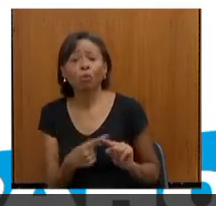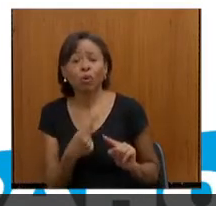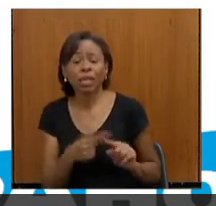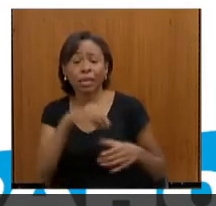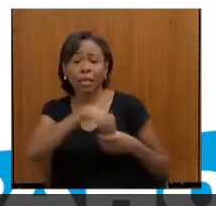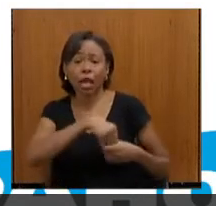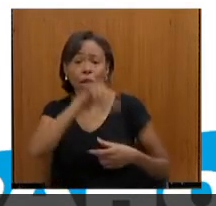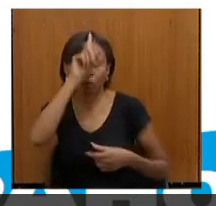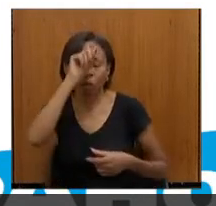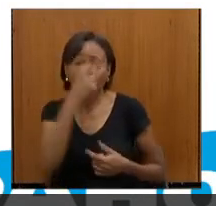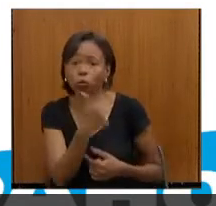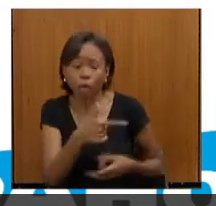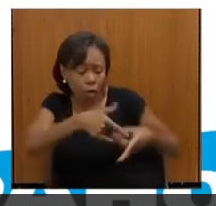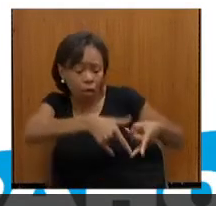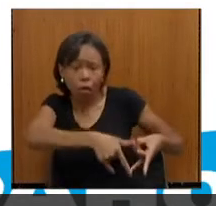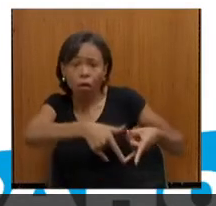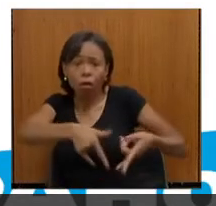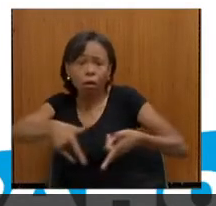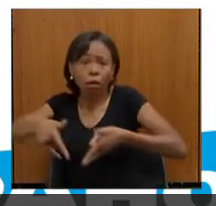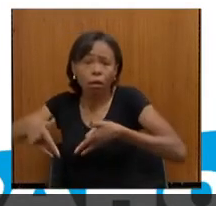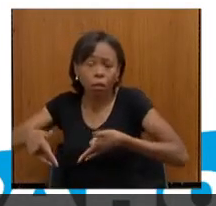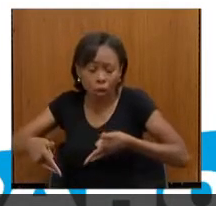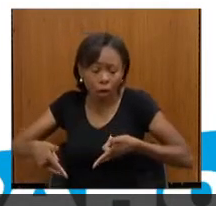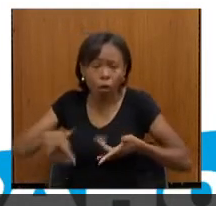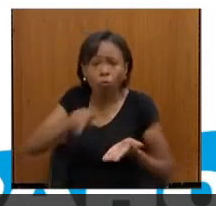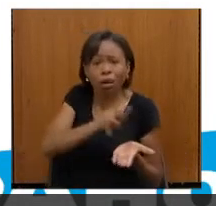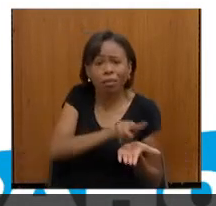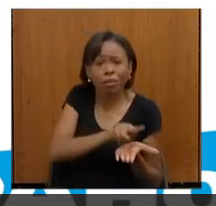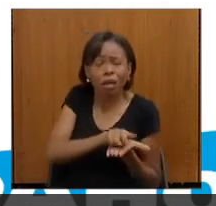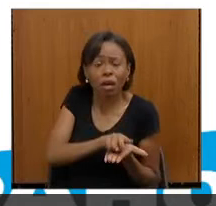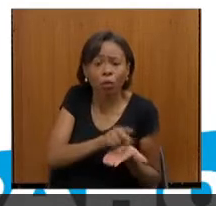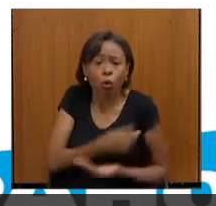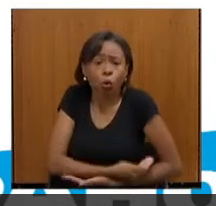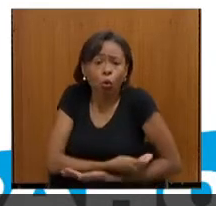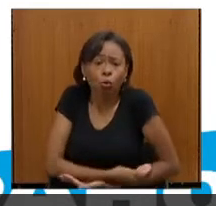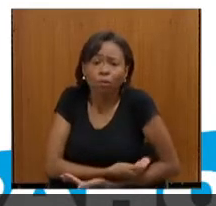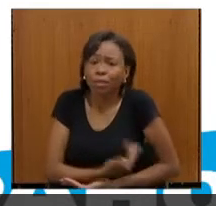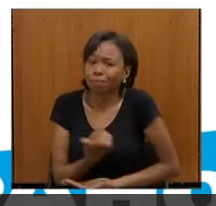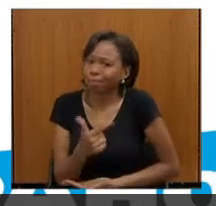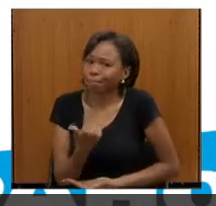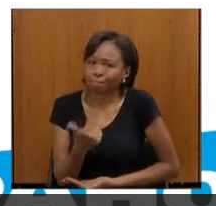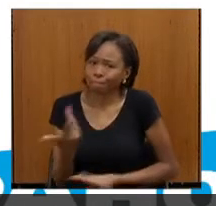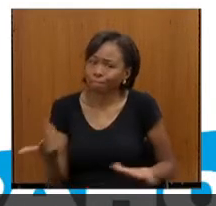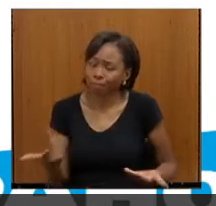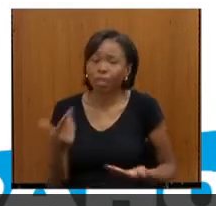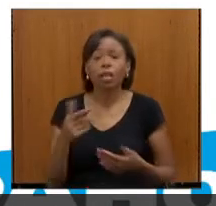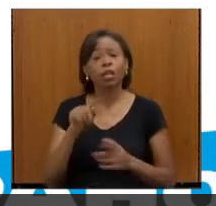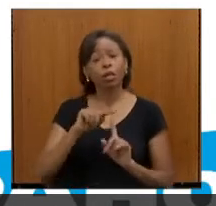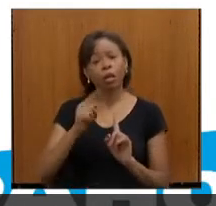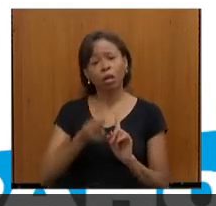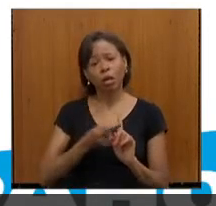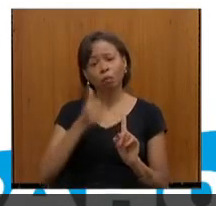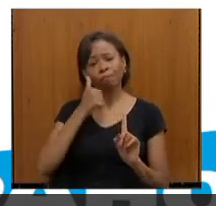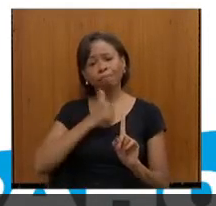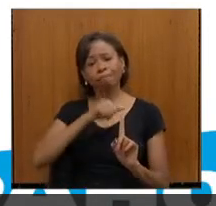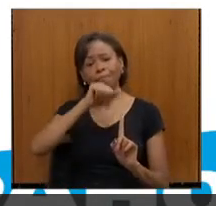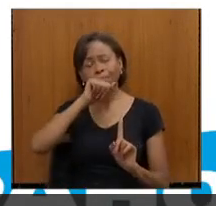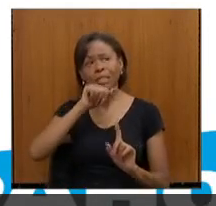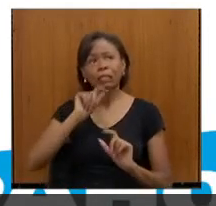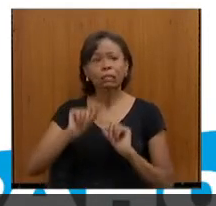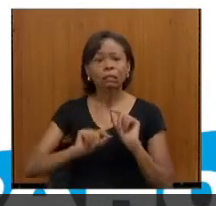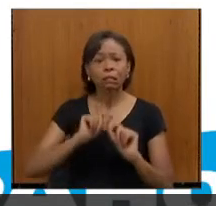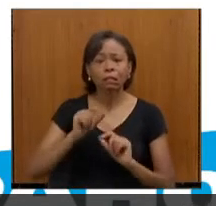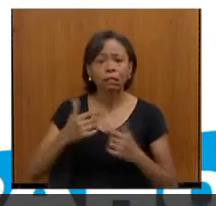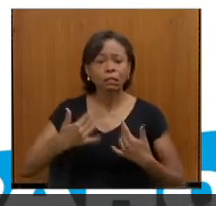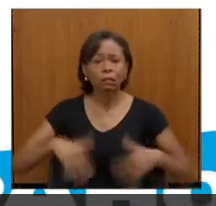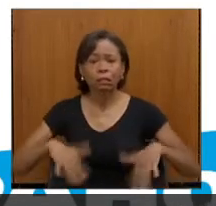ela peregrina na sua condição de alto risco, na sua condição de alteração,